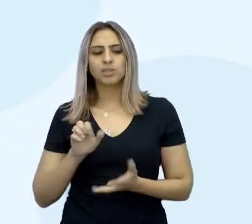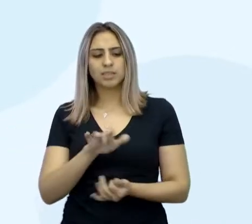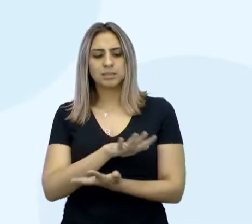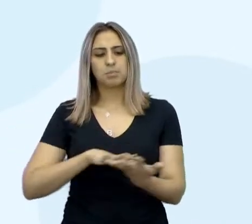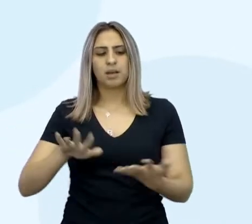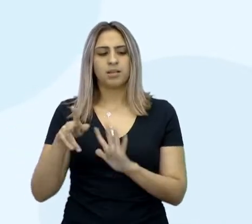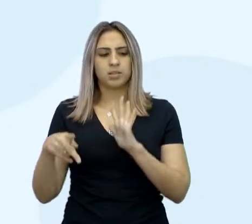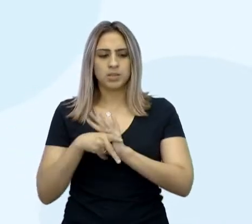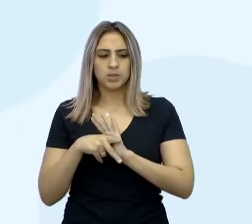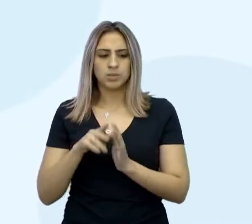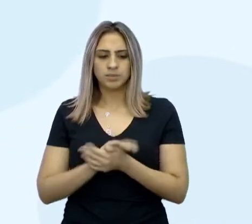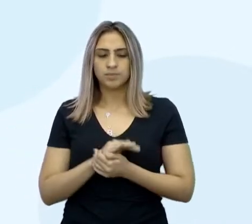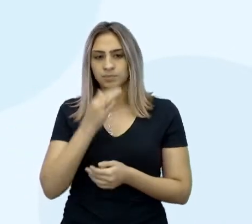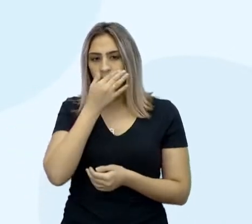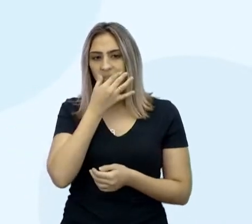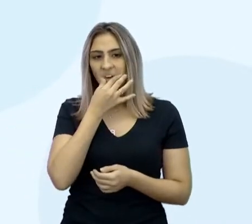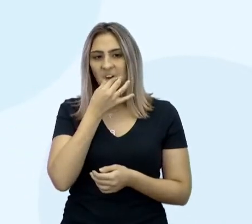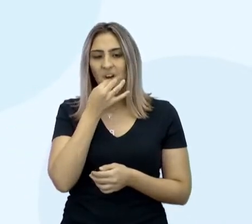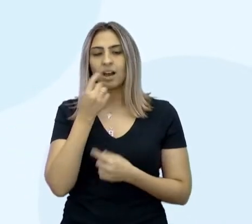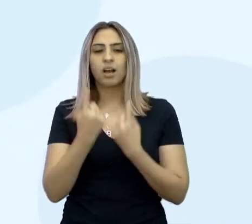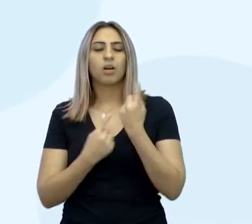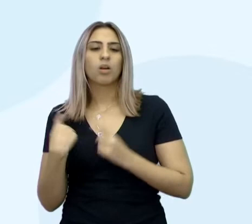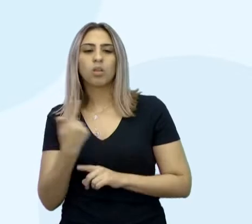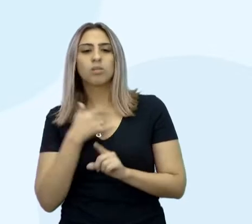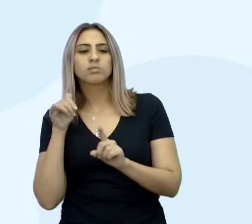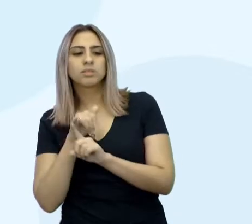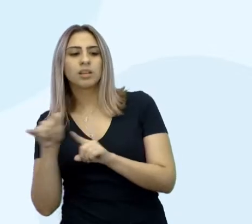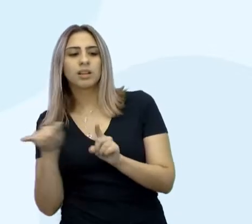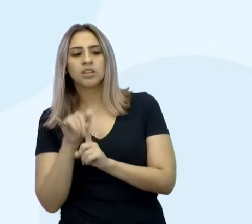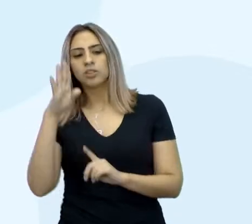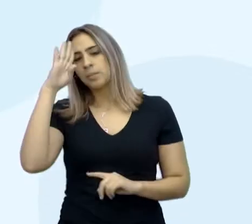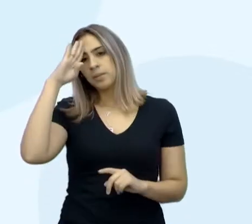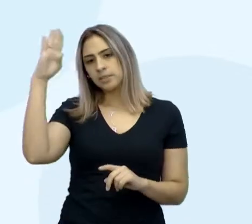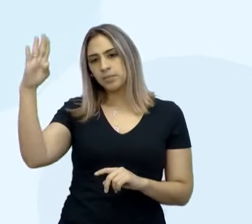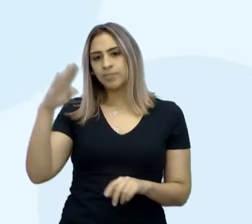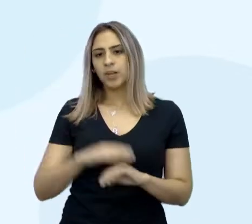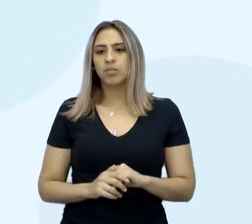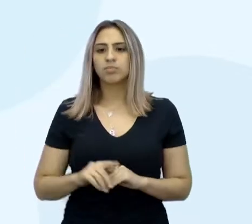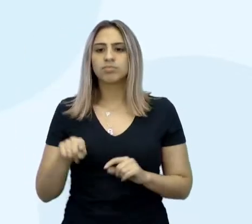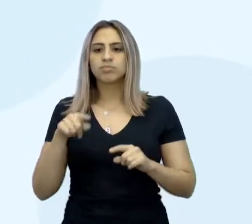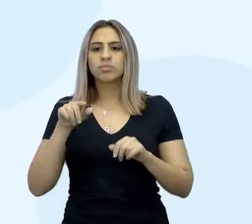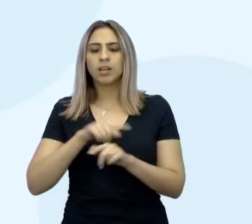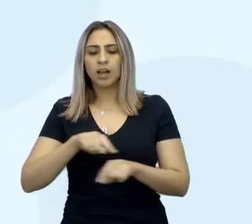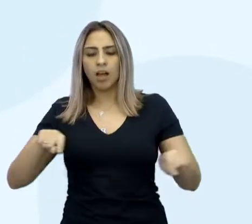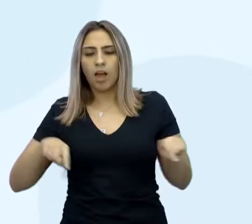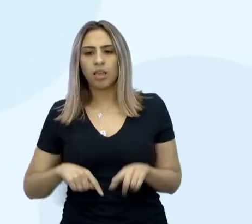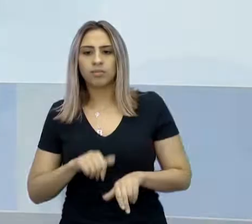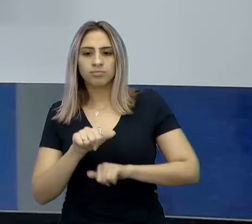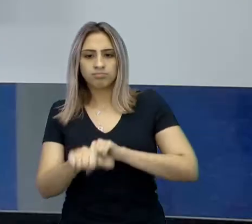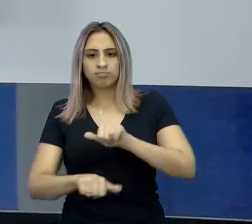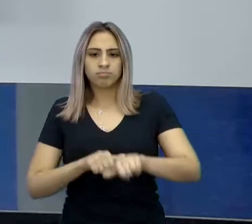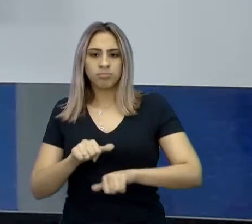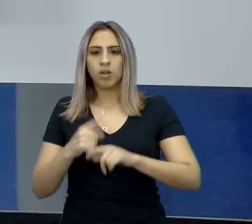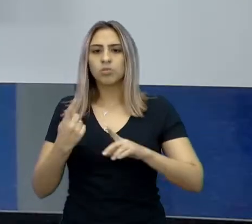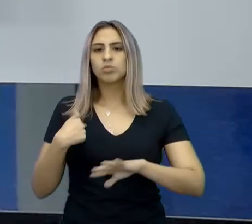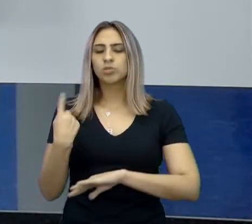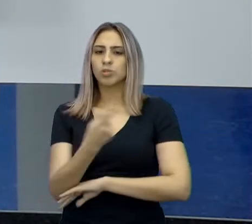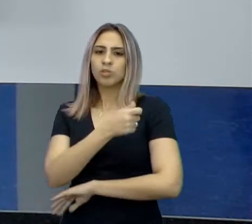e espaço. E qual é a nossa estratégia principal? É a sala de aula invertida, onde o nosso estudante é